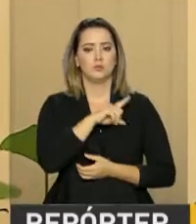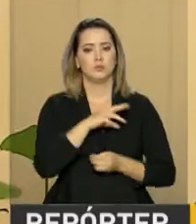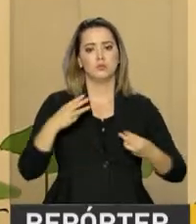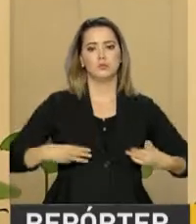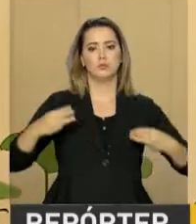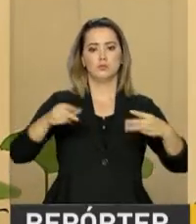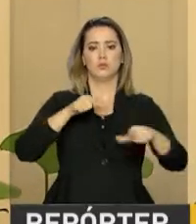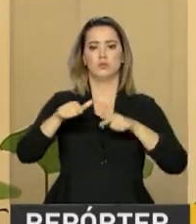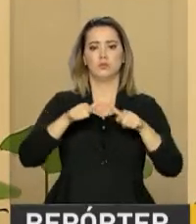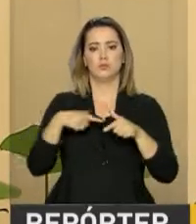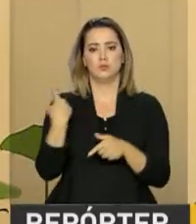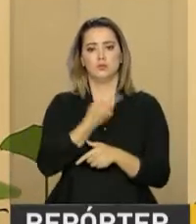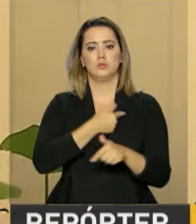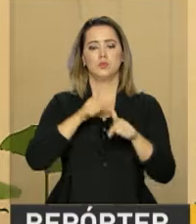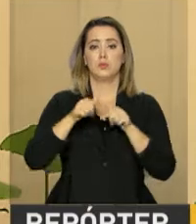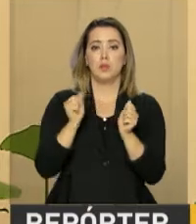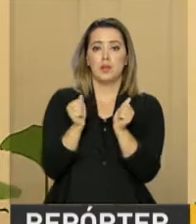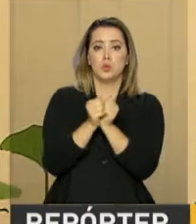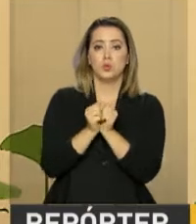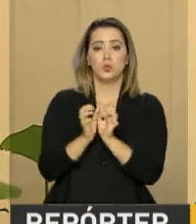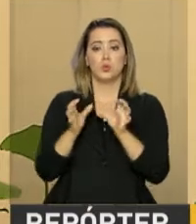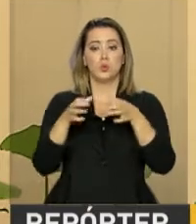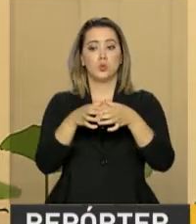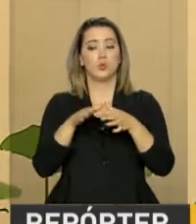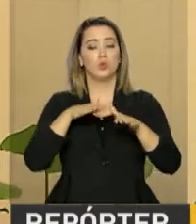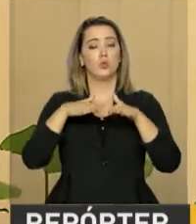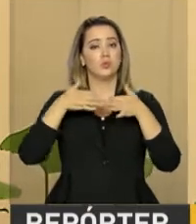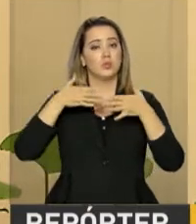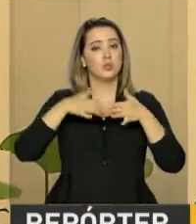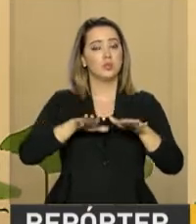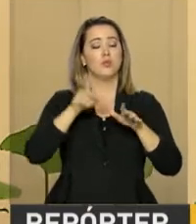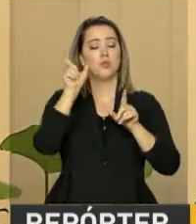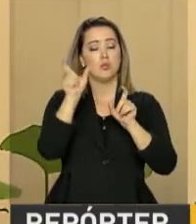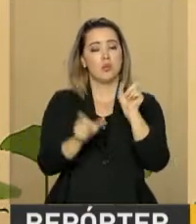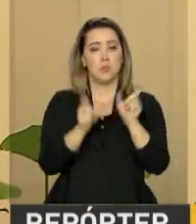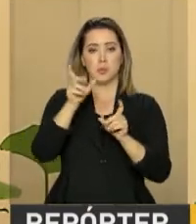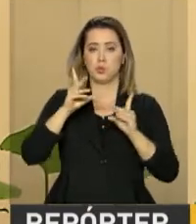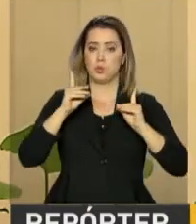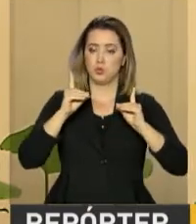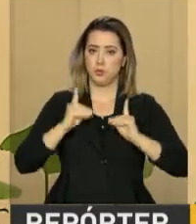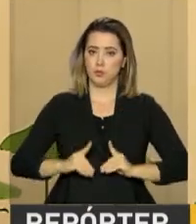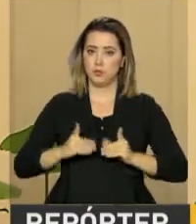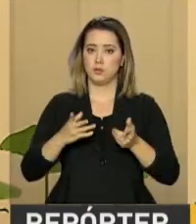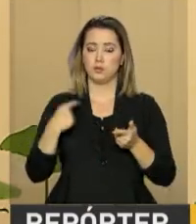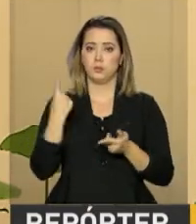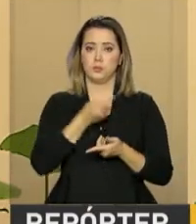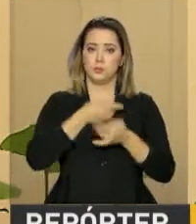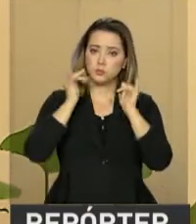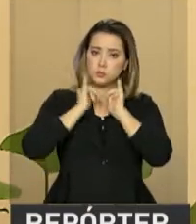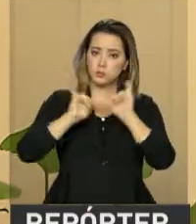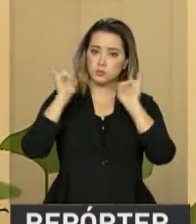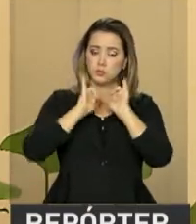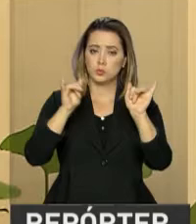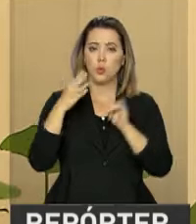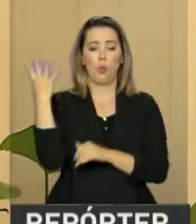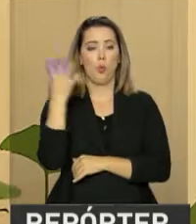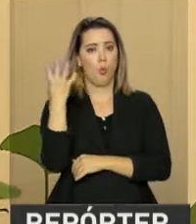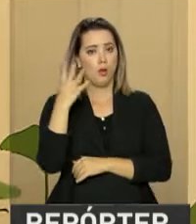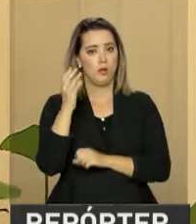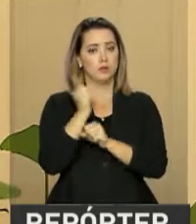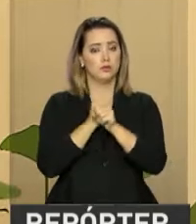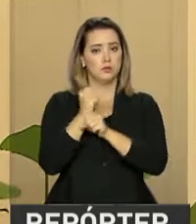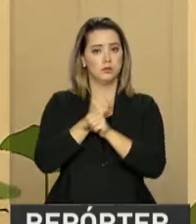trabalhado com os outros órgãos do governo que trabalham com a questão da pessoa com deficiência tanto que a gente está lançando já é o quarto ano